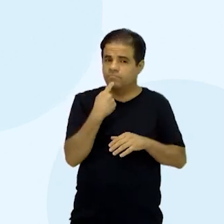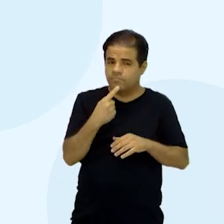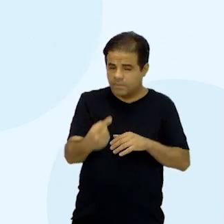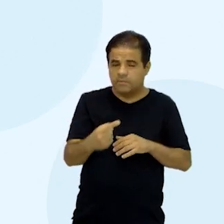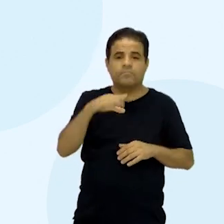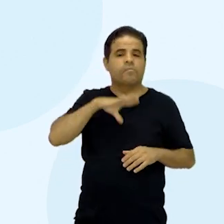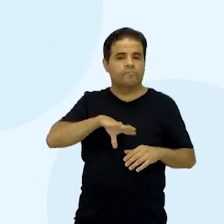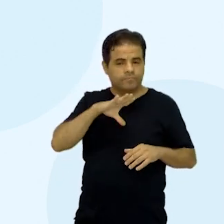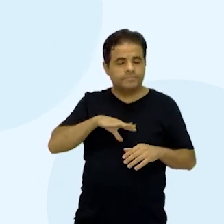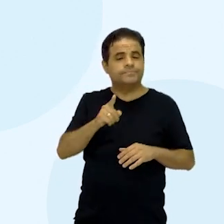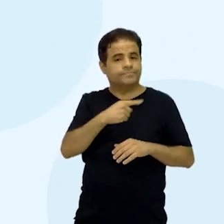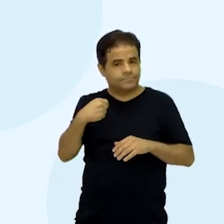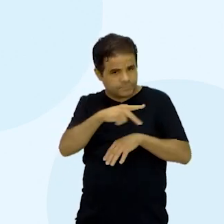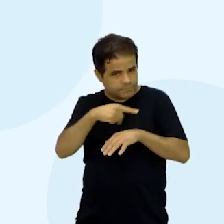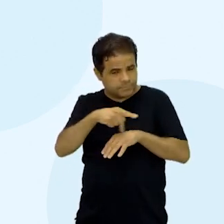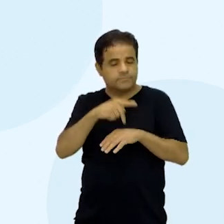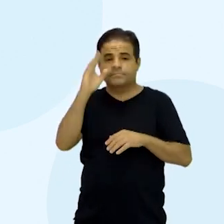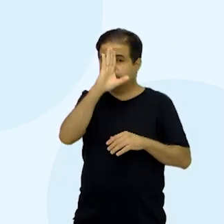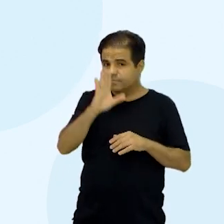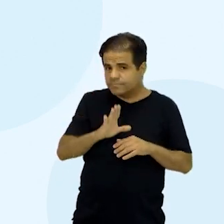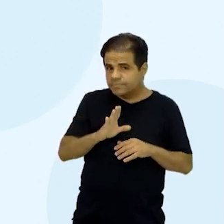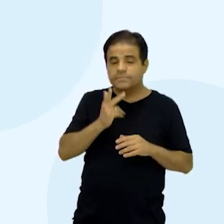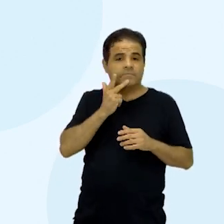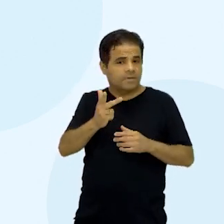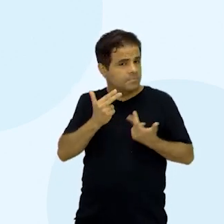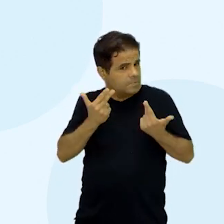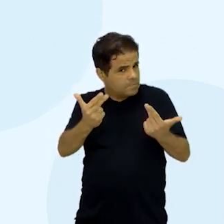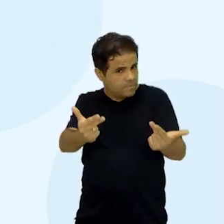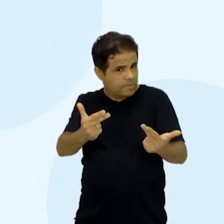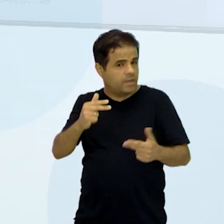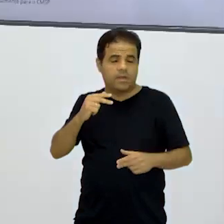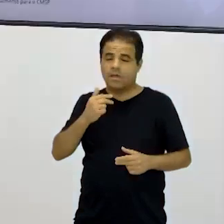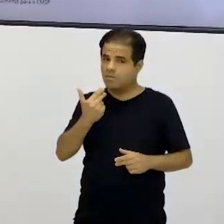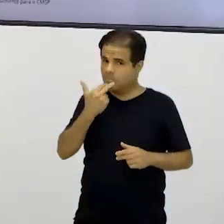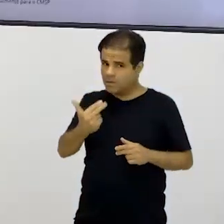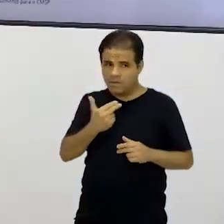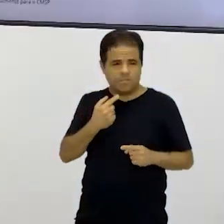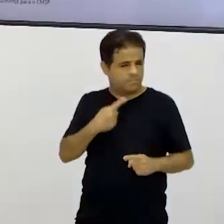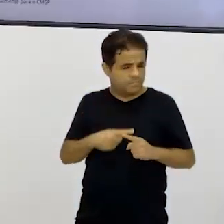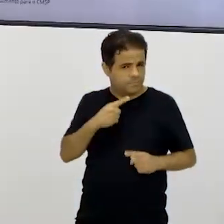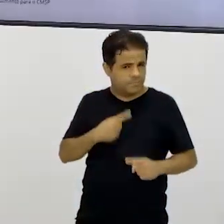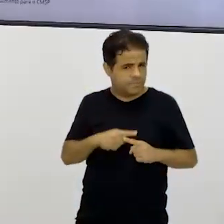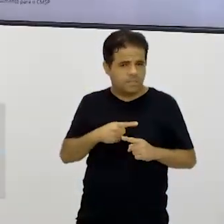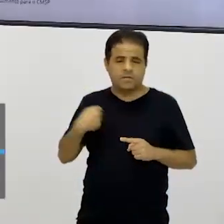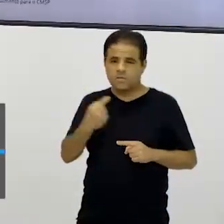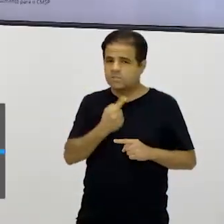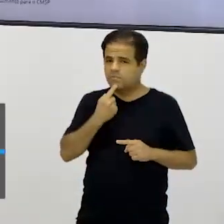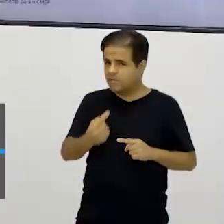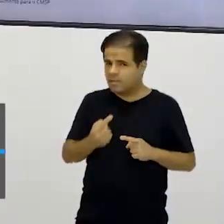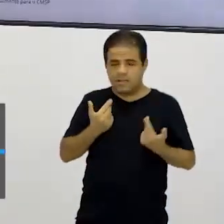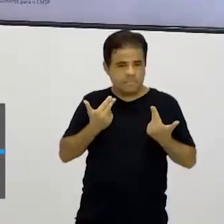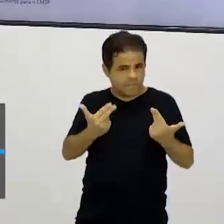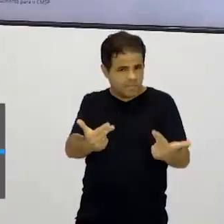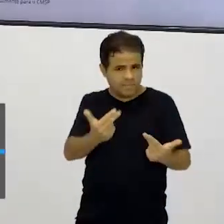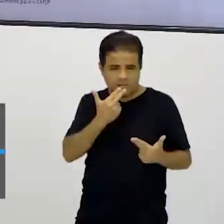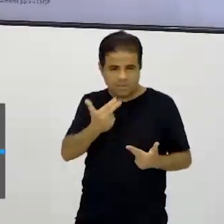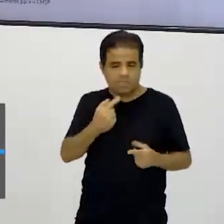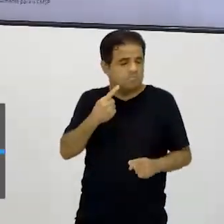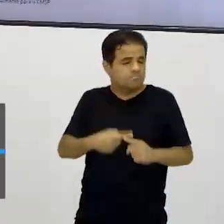portuguesa para o nosso país, Brasil? Falamos a mesma língua. Por quê que a gente fala a mesma língua? O